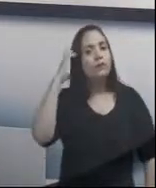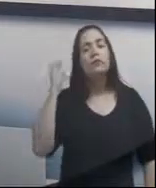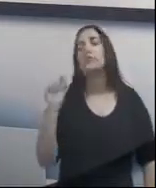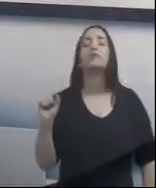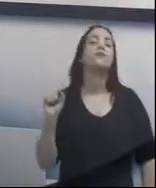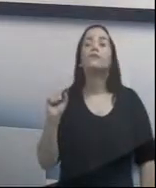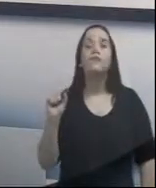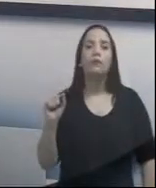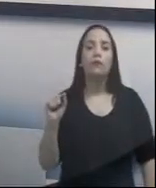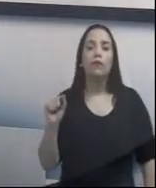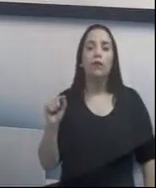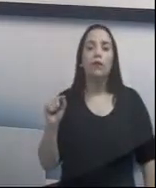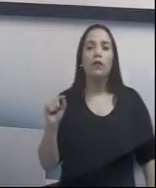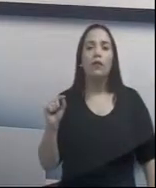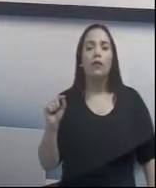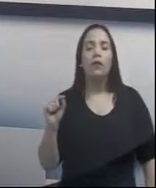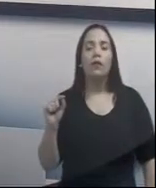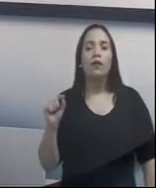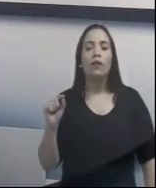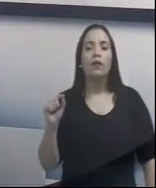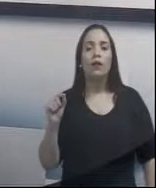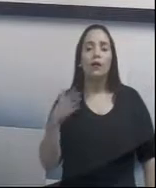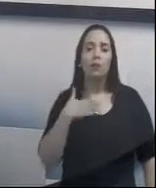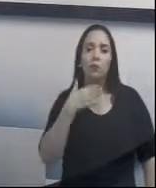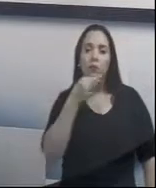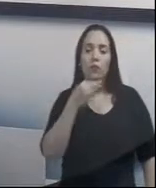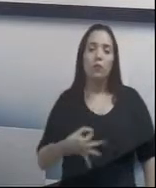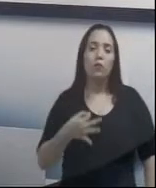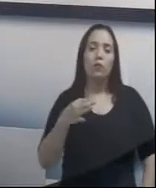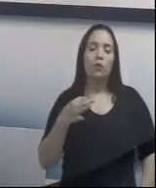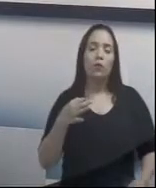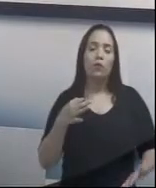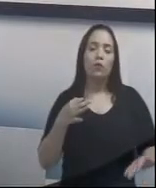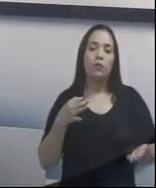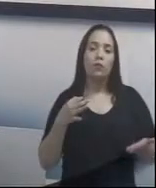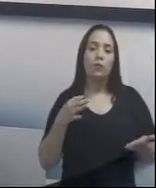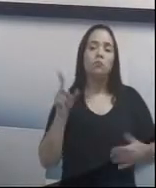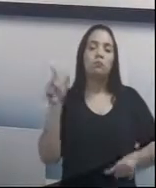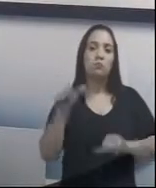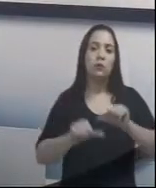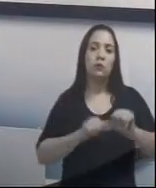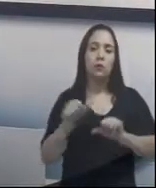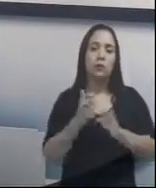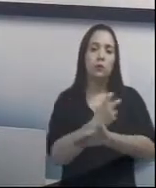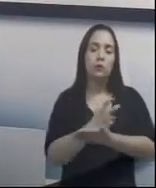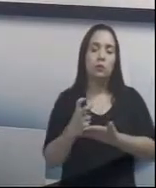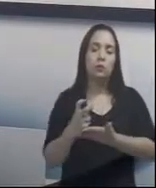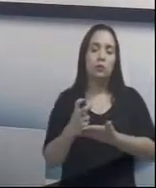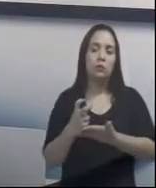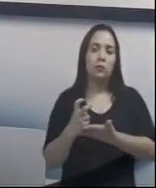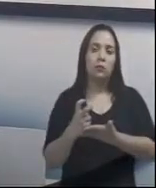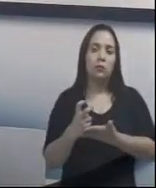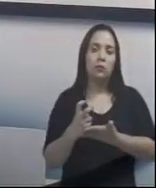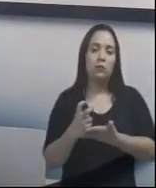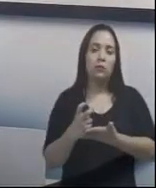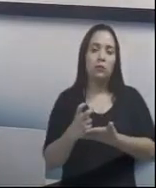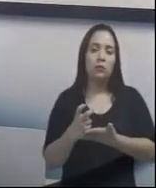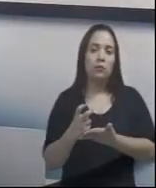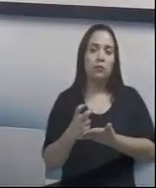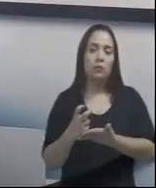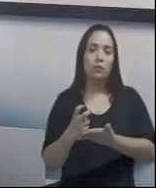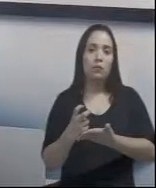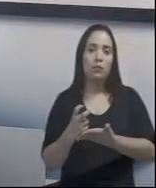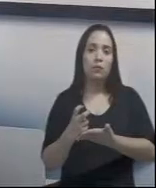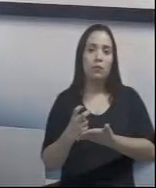eu não entendi o motivo de mudar. E acho que foi errado. Aqui, vocês do governo, acho que foi errado. Tem um jargão velho antigo,